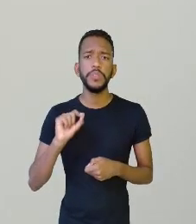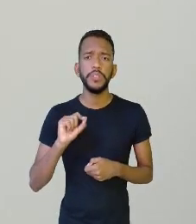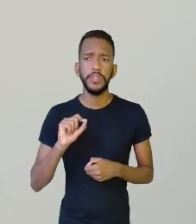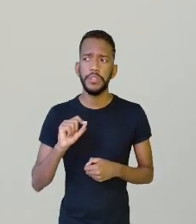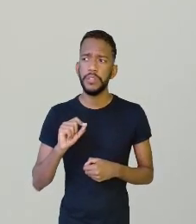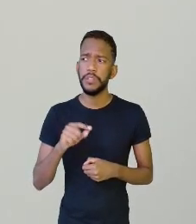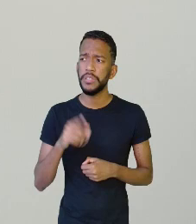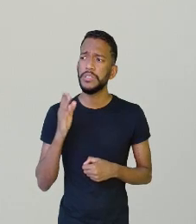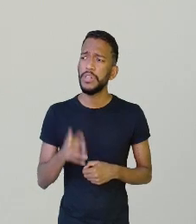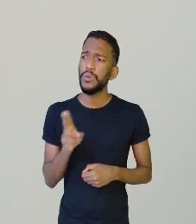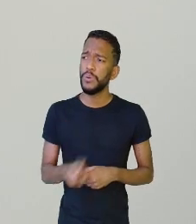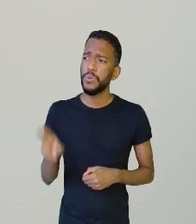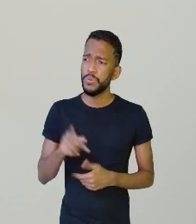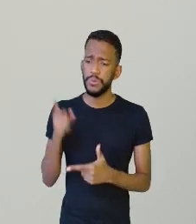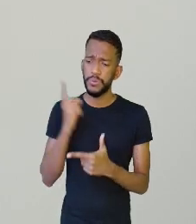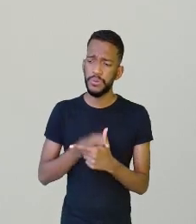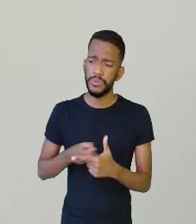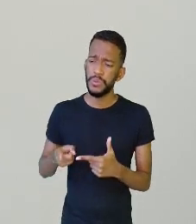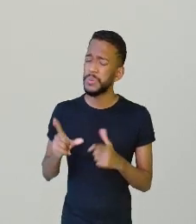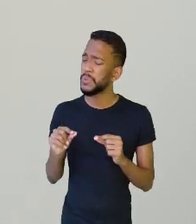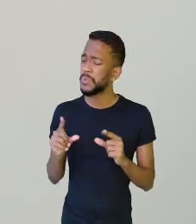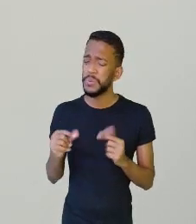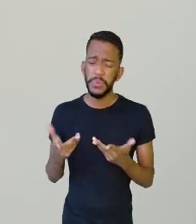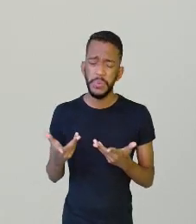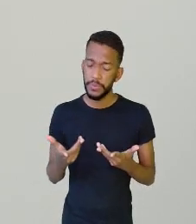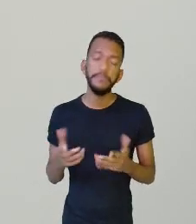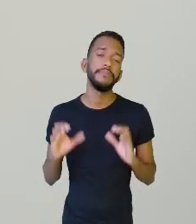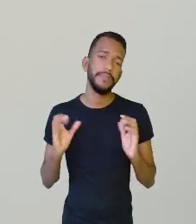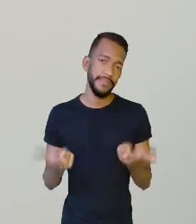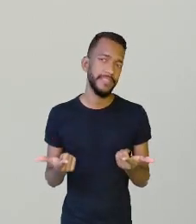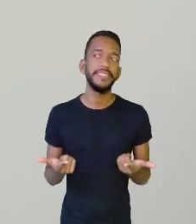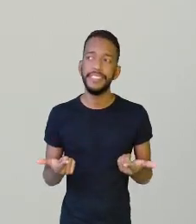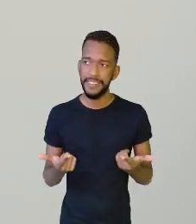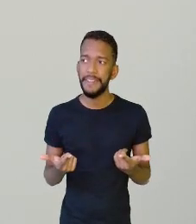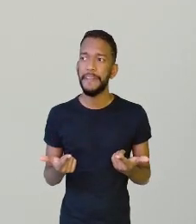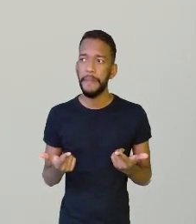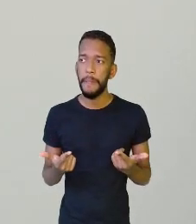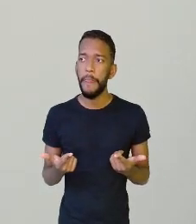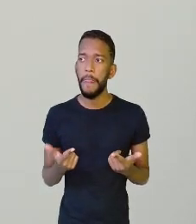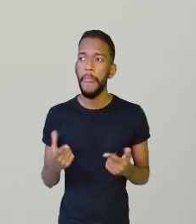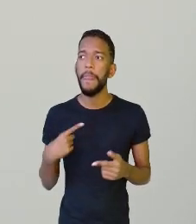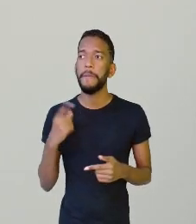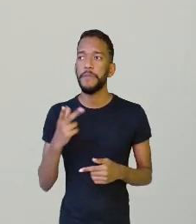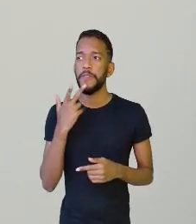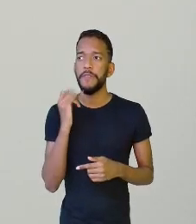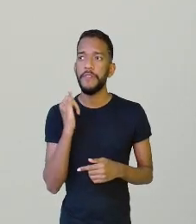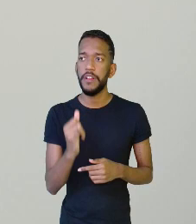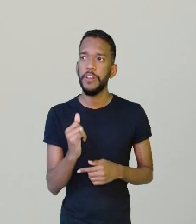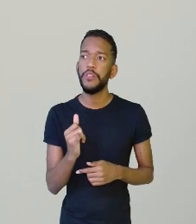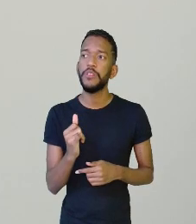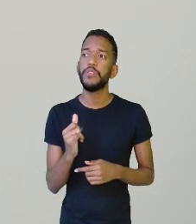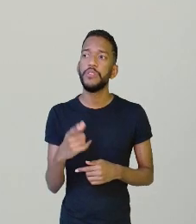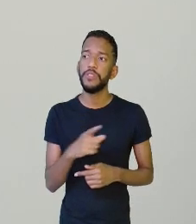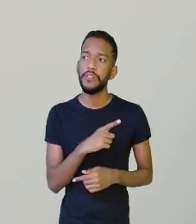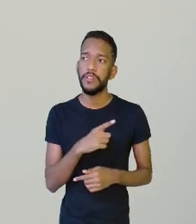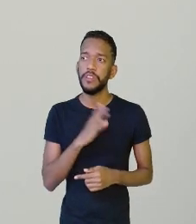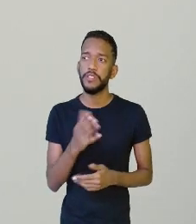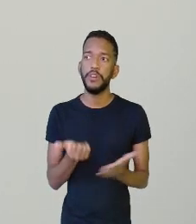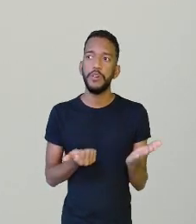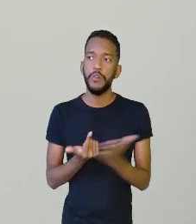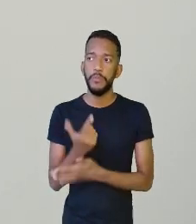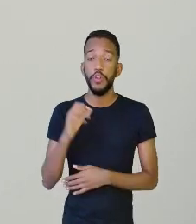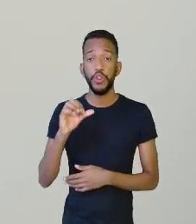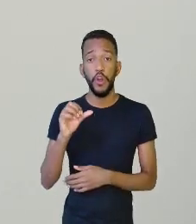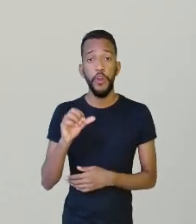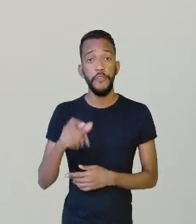Professora, a senhora já usou divisão? Que viagem é essa? É claro, minha gente. Porque eu disse que ele comprou os 9